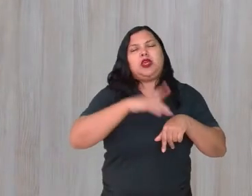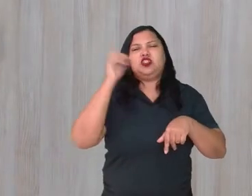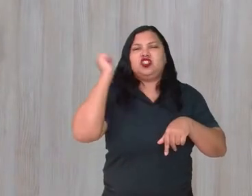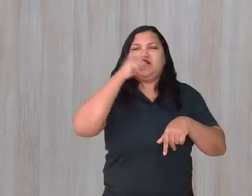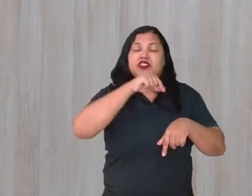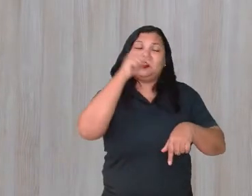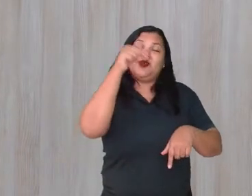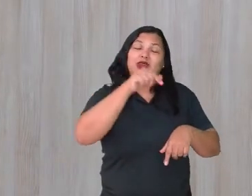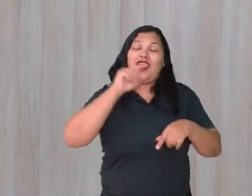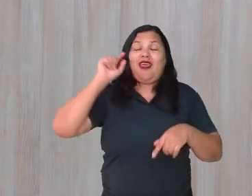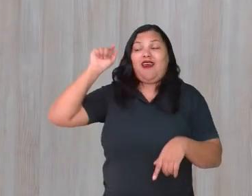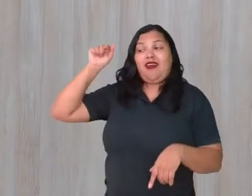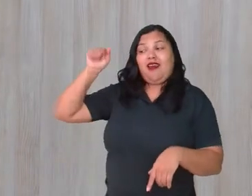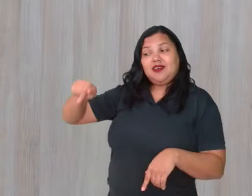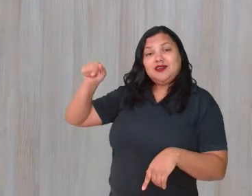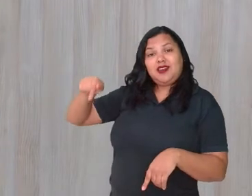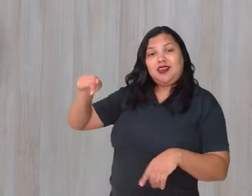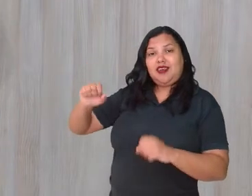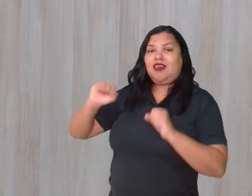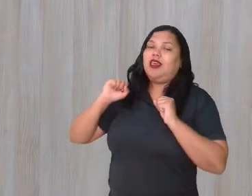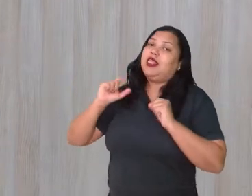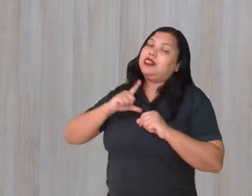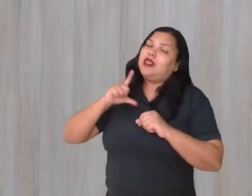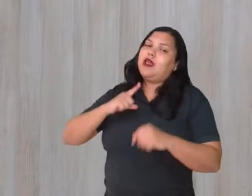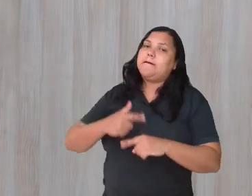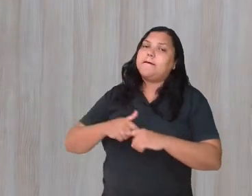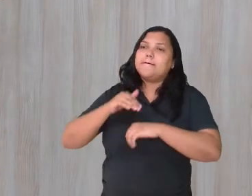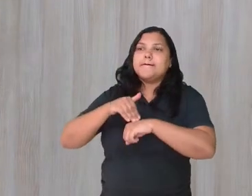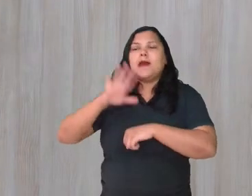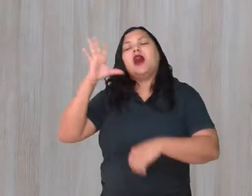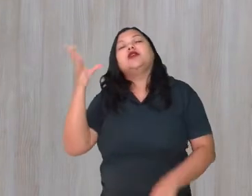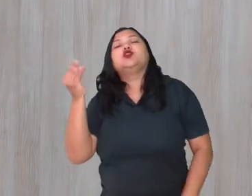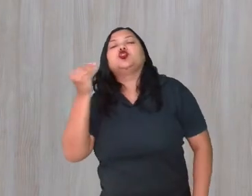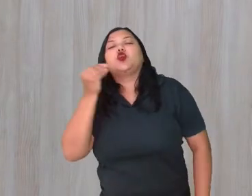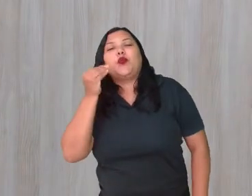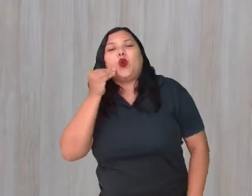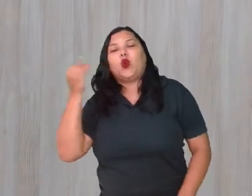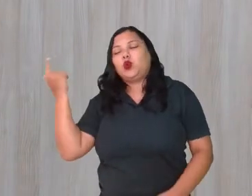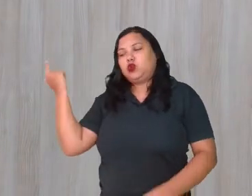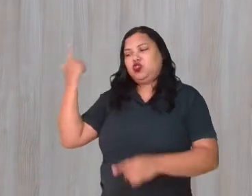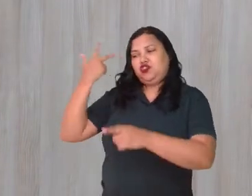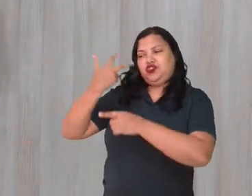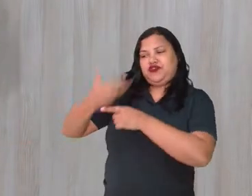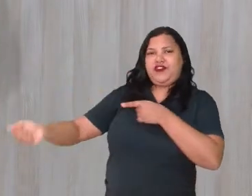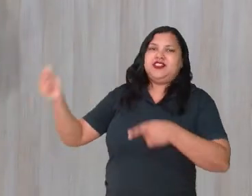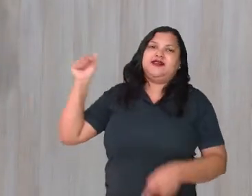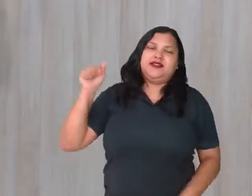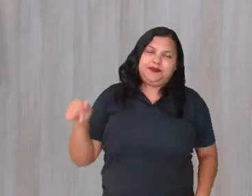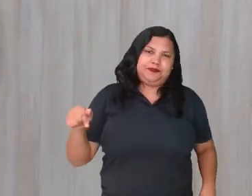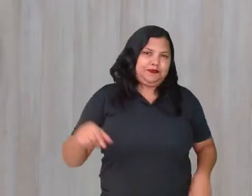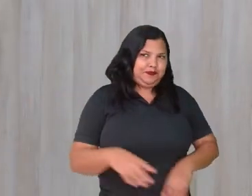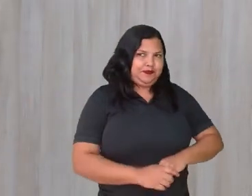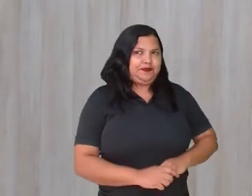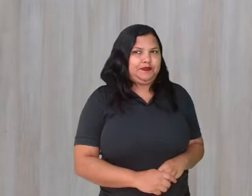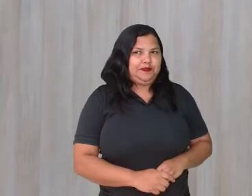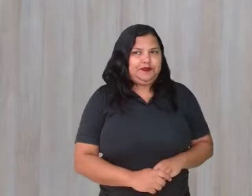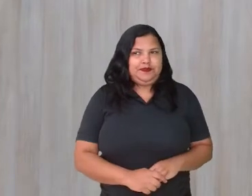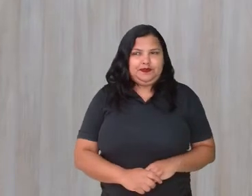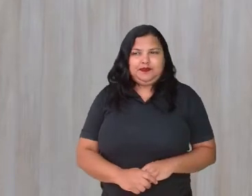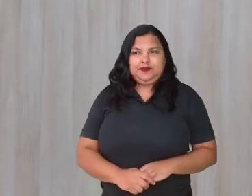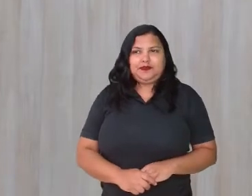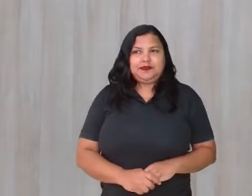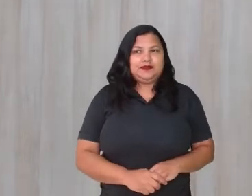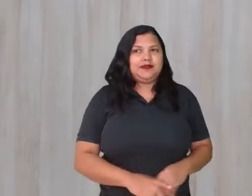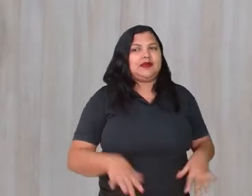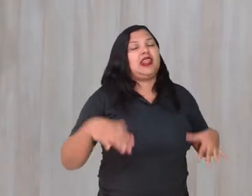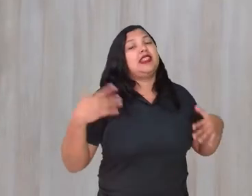jogo, então todas essas situações influenciam para a gente dizer o que é ter mais ou menos chance, tá certo? E